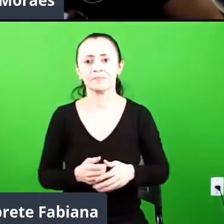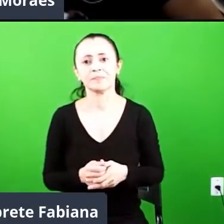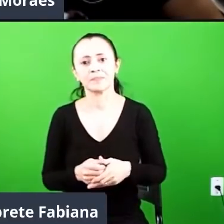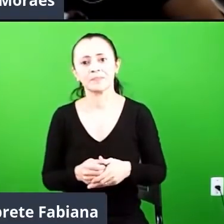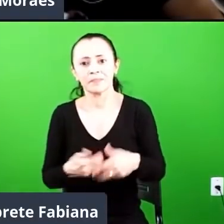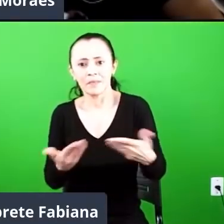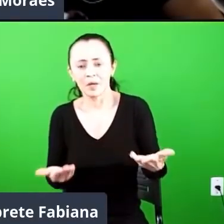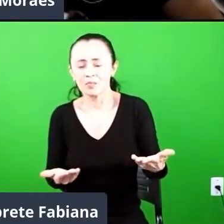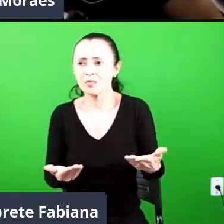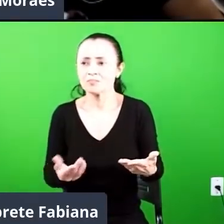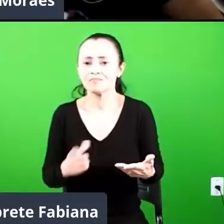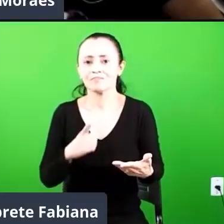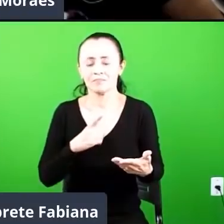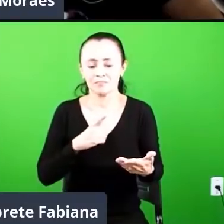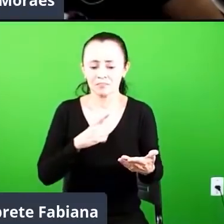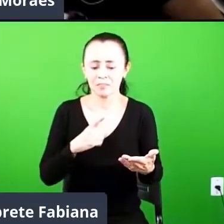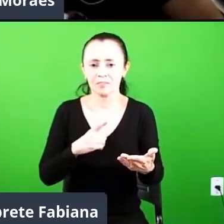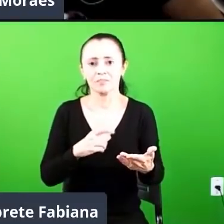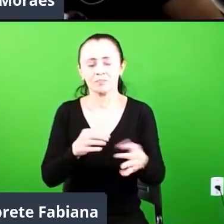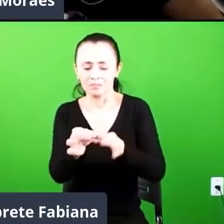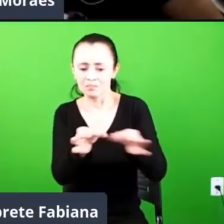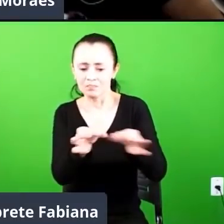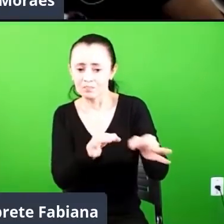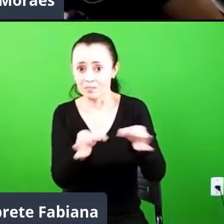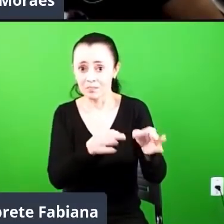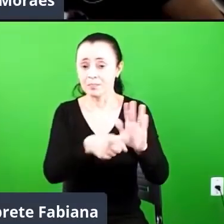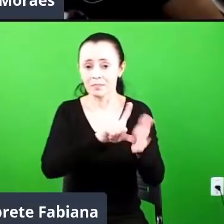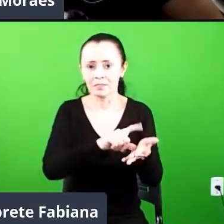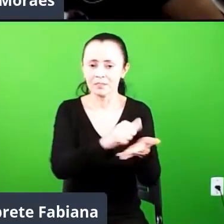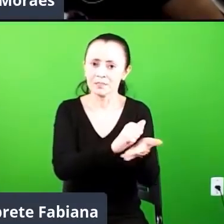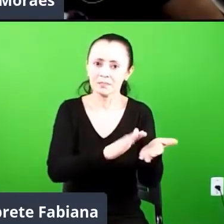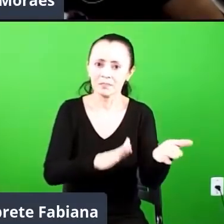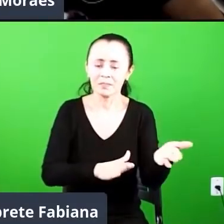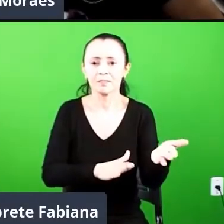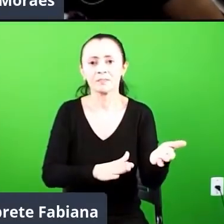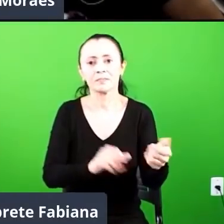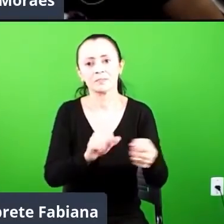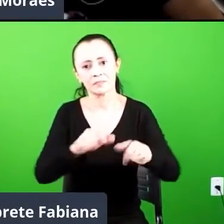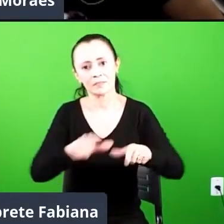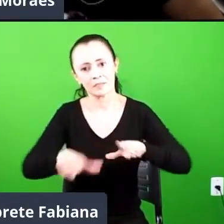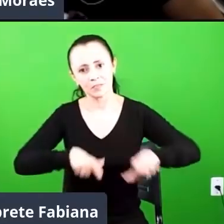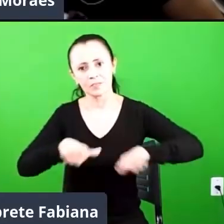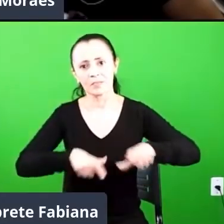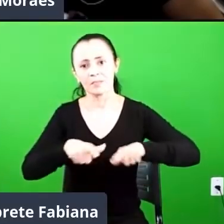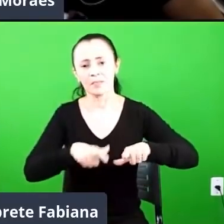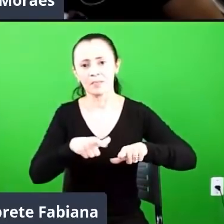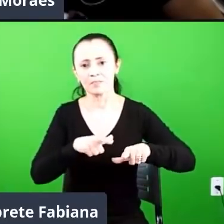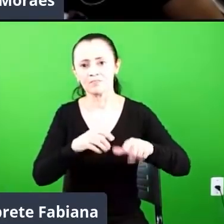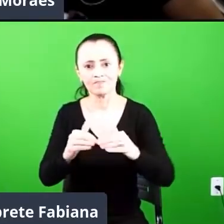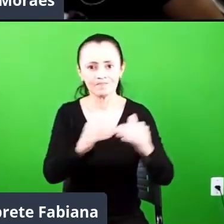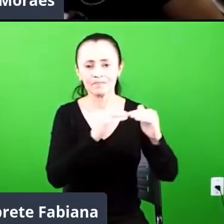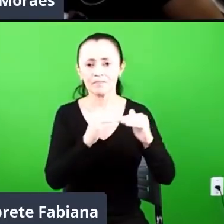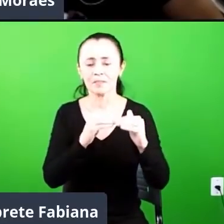assumindo a função de entregador de tarefas, né, realizando um trabalho que a gente pode chamar de um trabalho alienado, né,